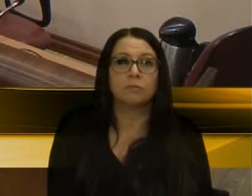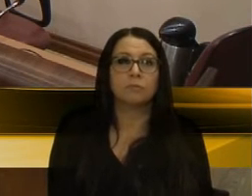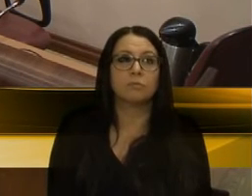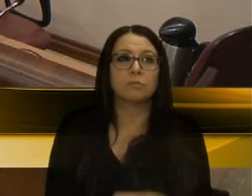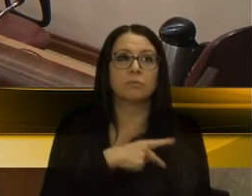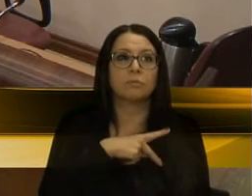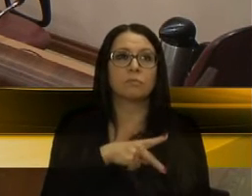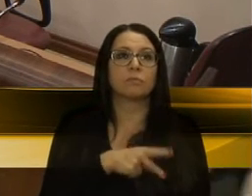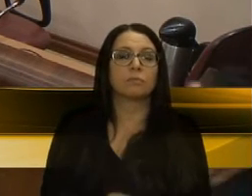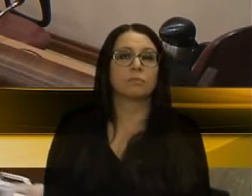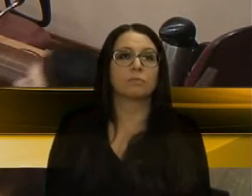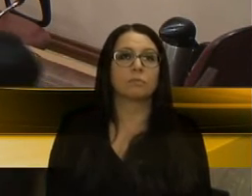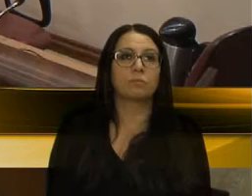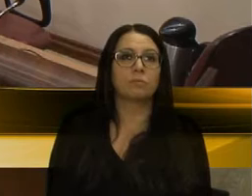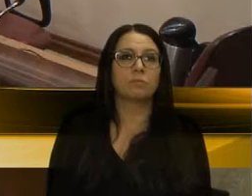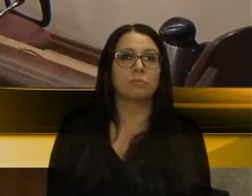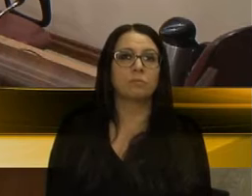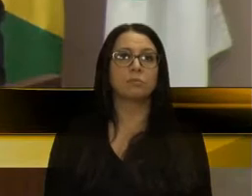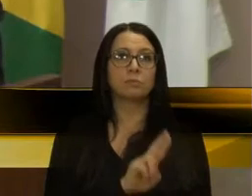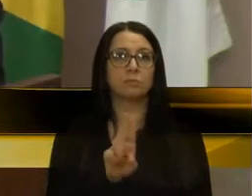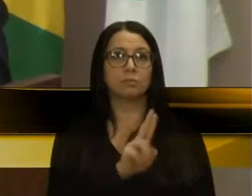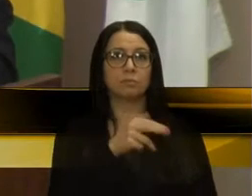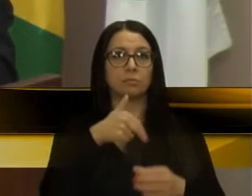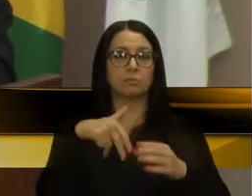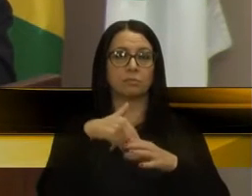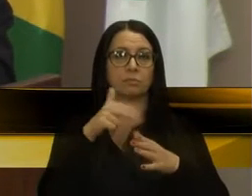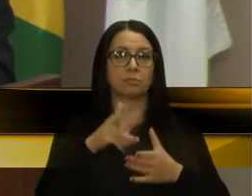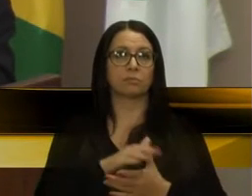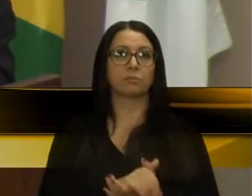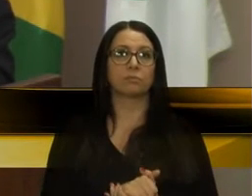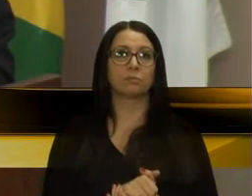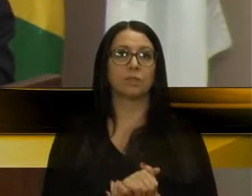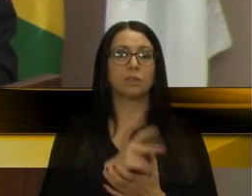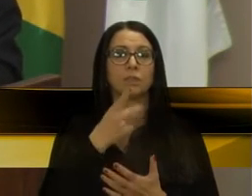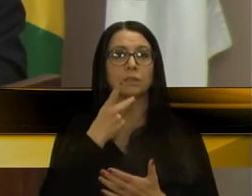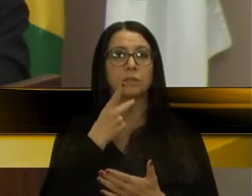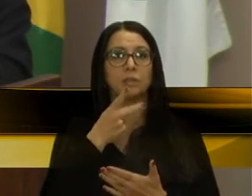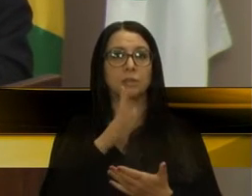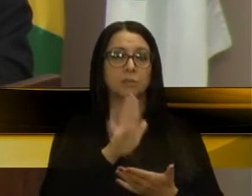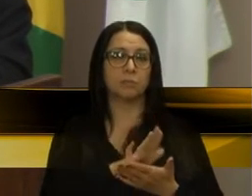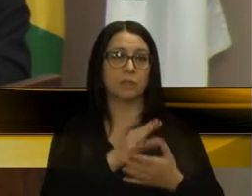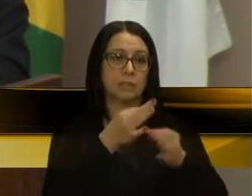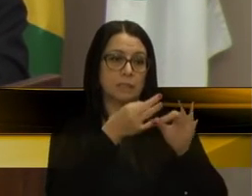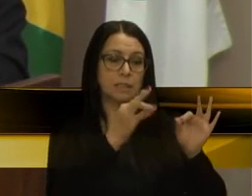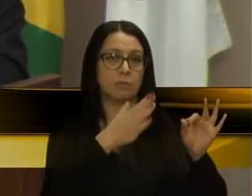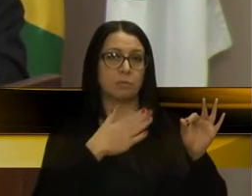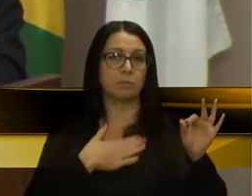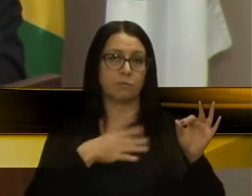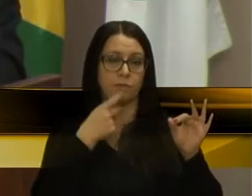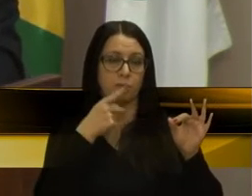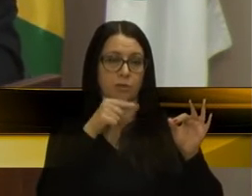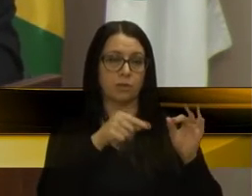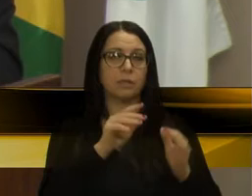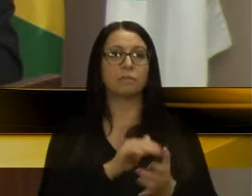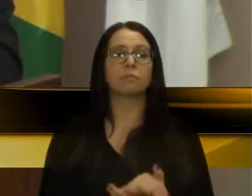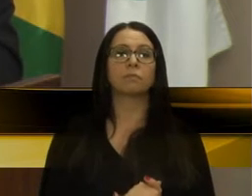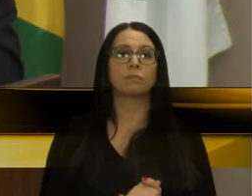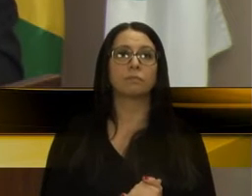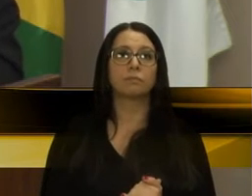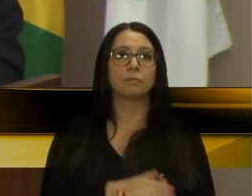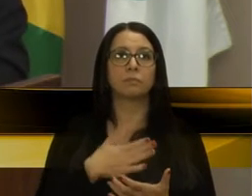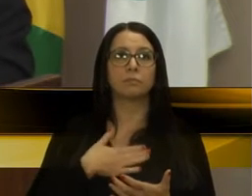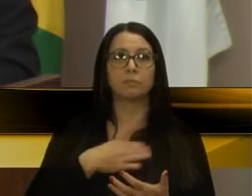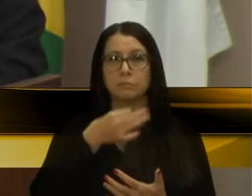Senhor presidente, eu ocupo a tribuna hoje para... Quero que fique registrado aqui nos anais dessa casa a